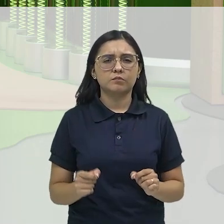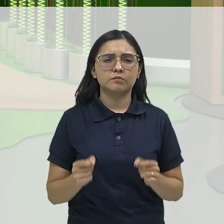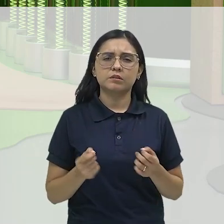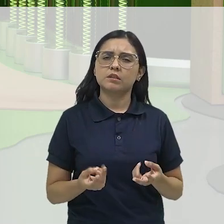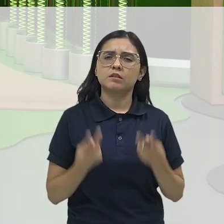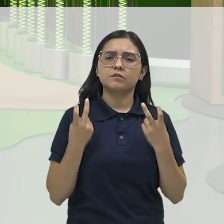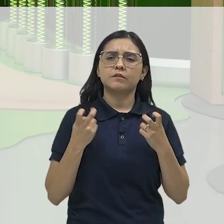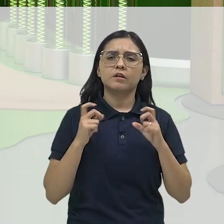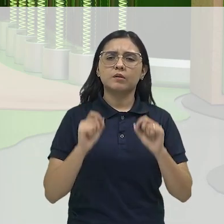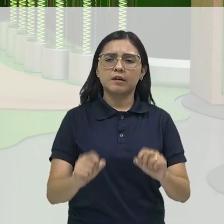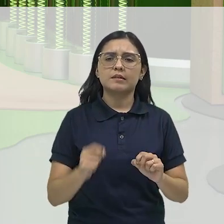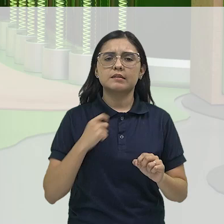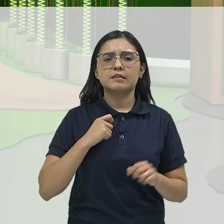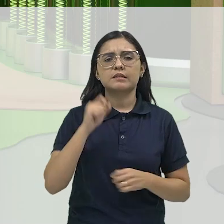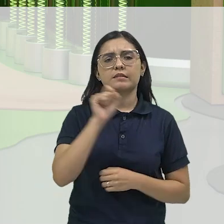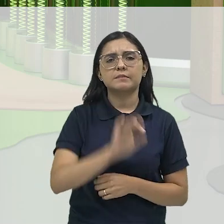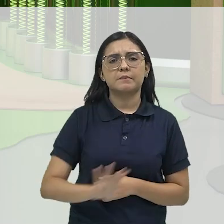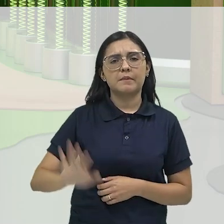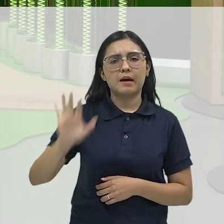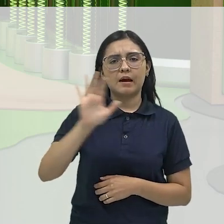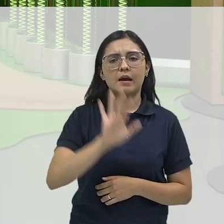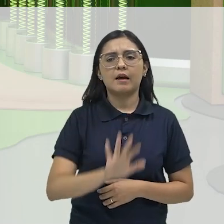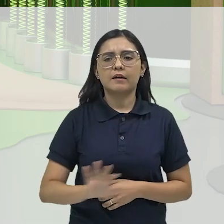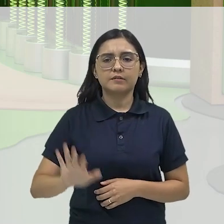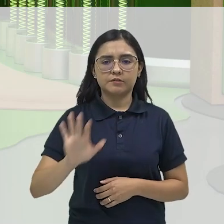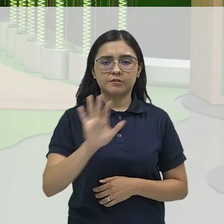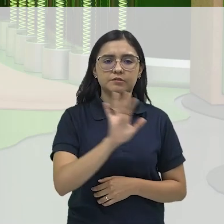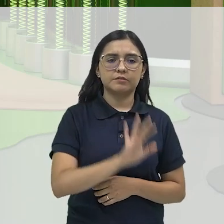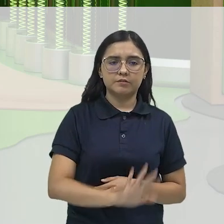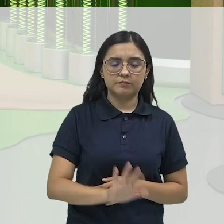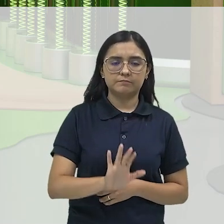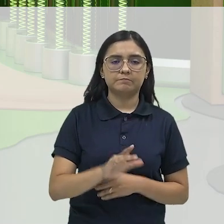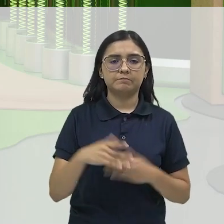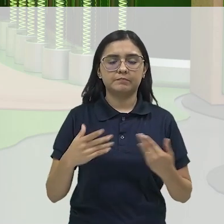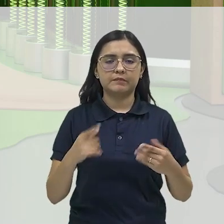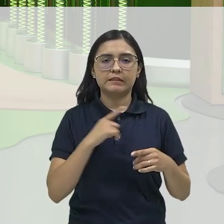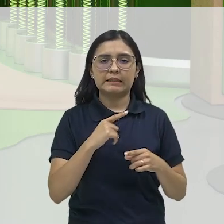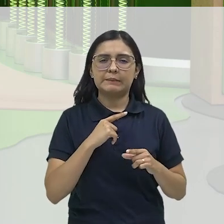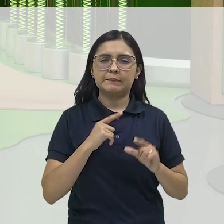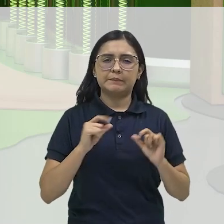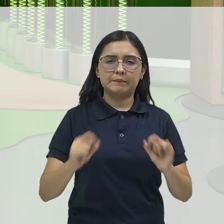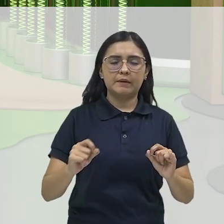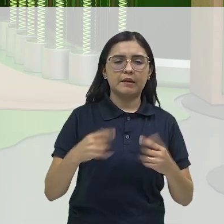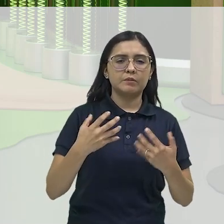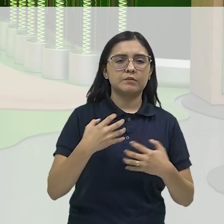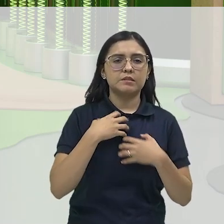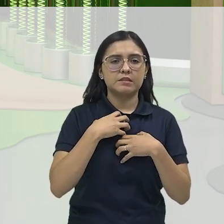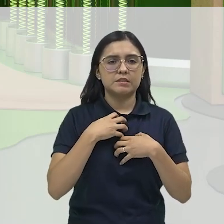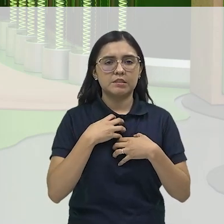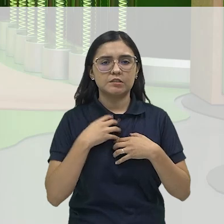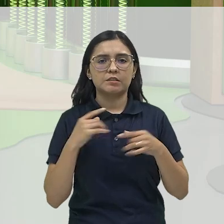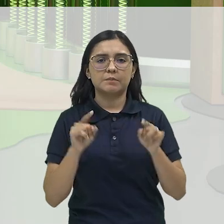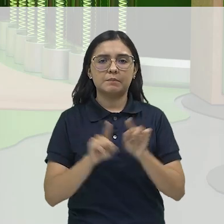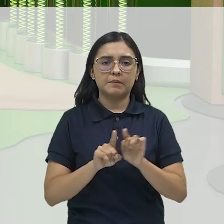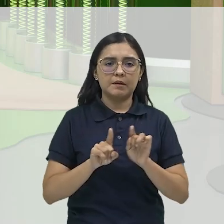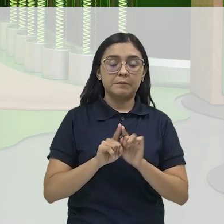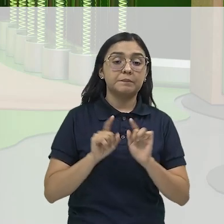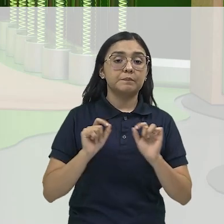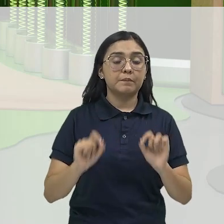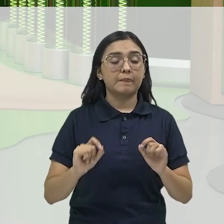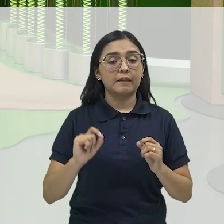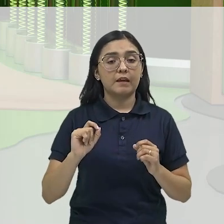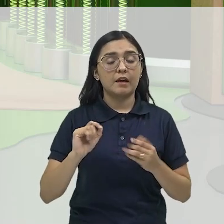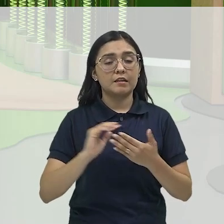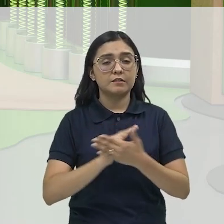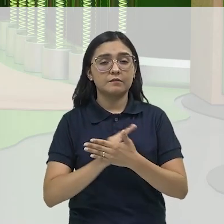essas imagens, né? Com esses estados de humor que muitas vezes os adolescentes têm, né? Então, muitas vezes